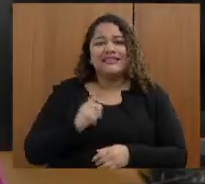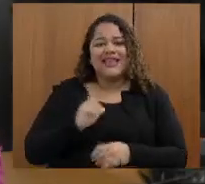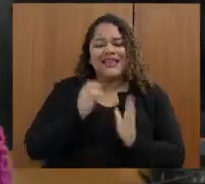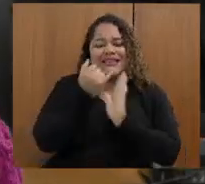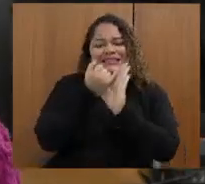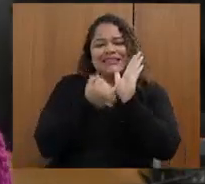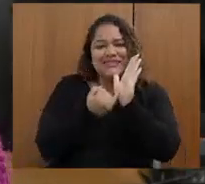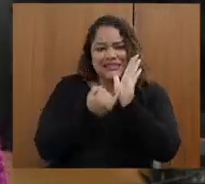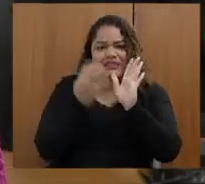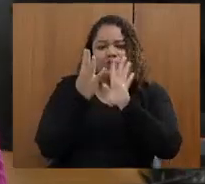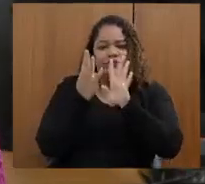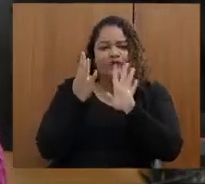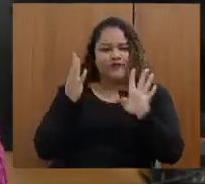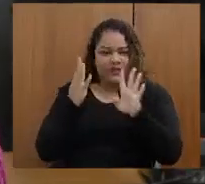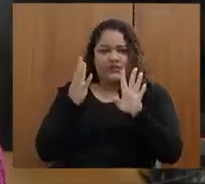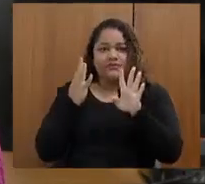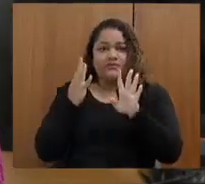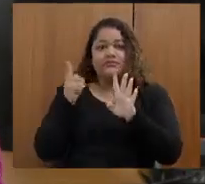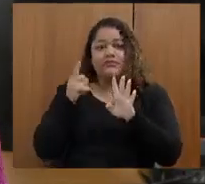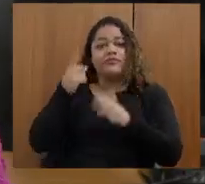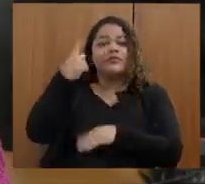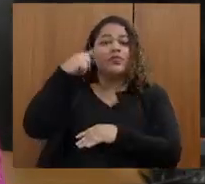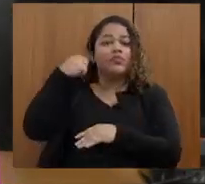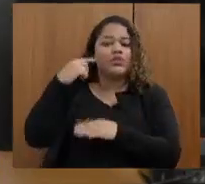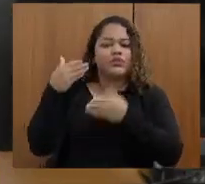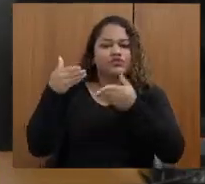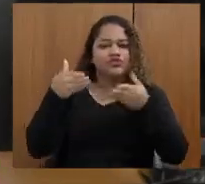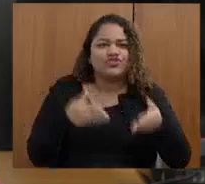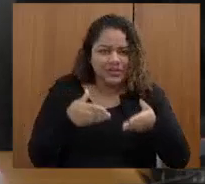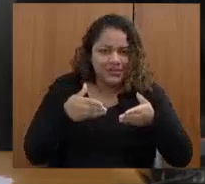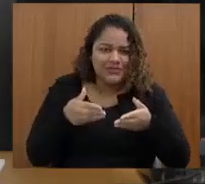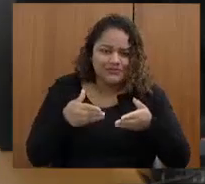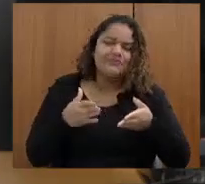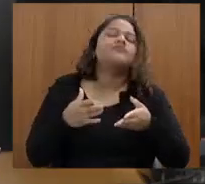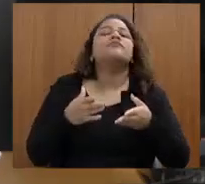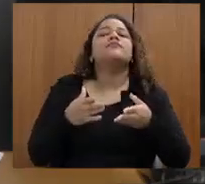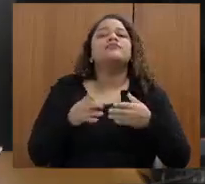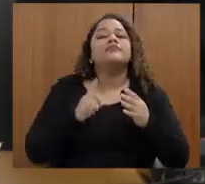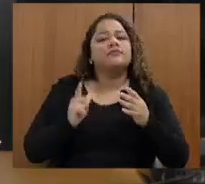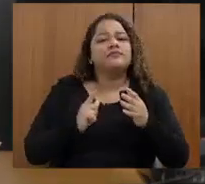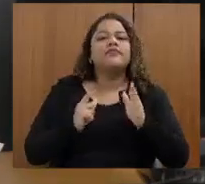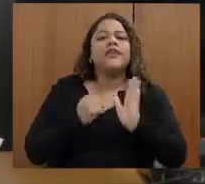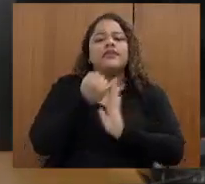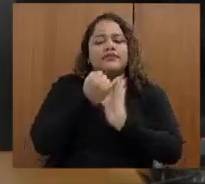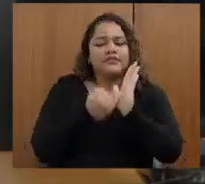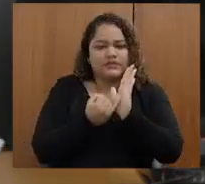durante a chegada dos deputados os parlamentares